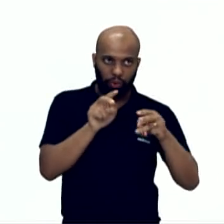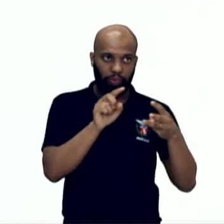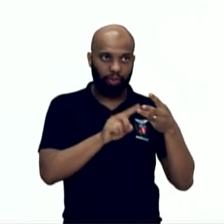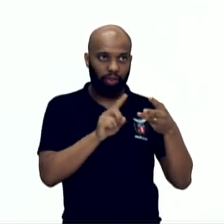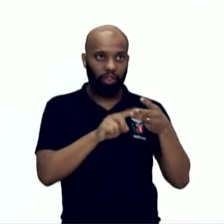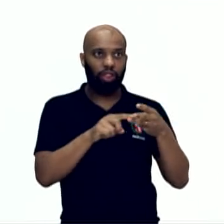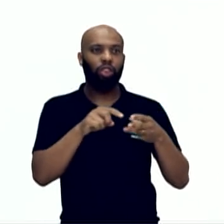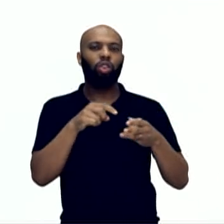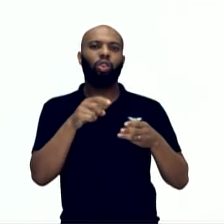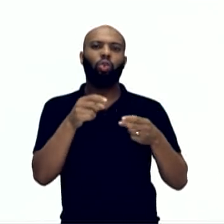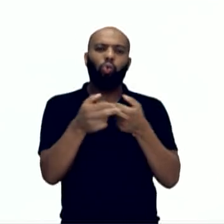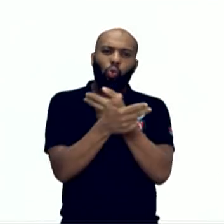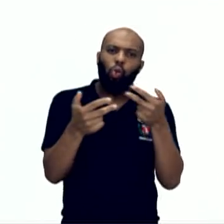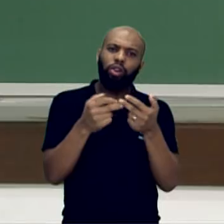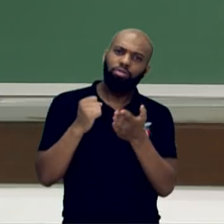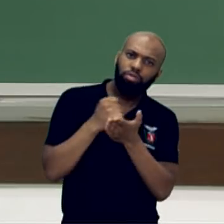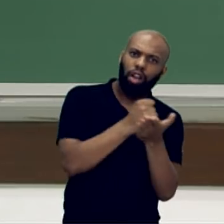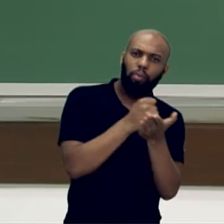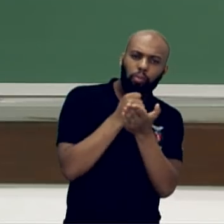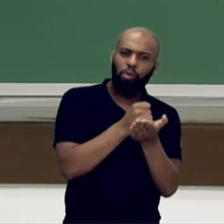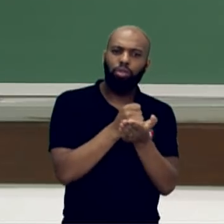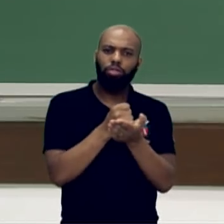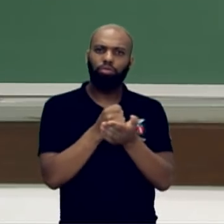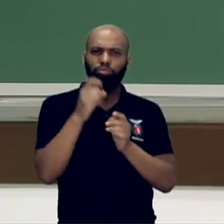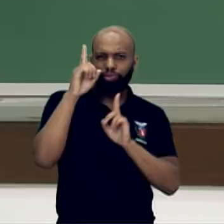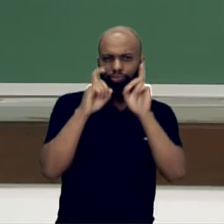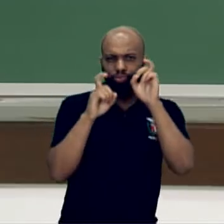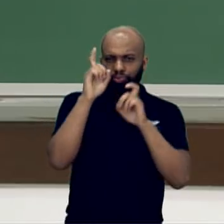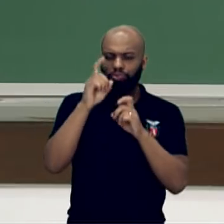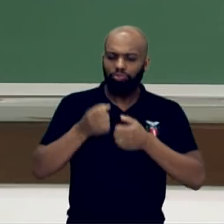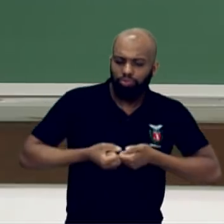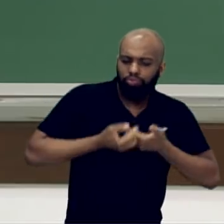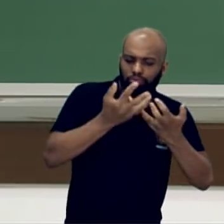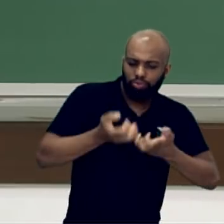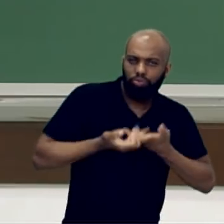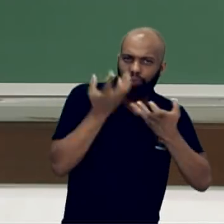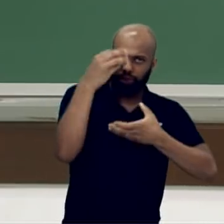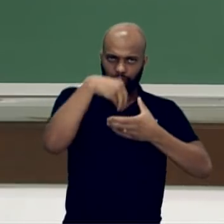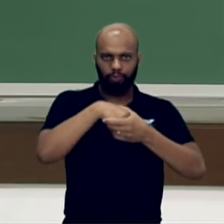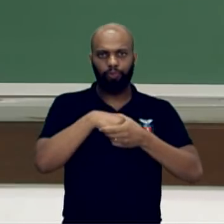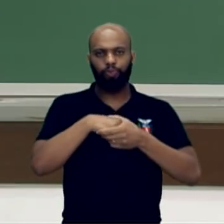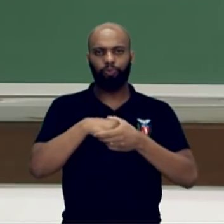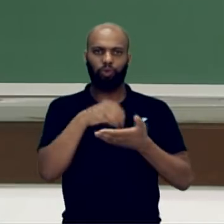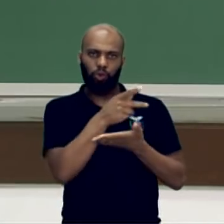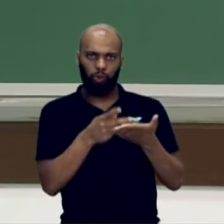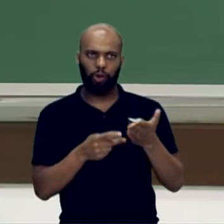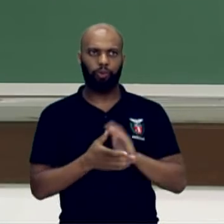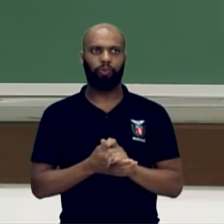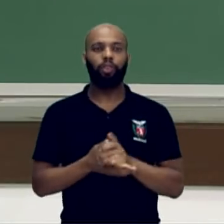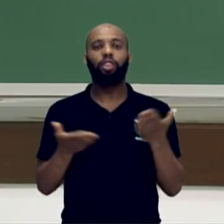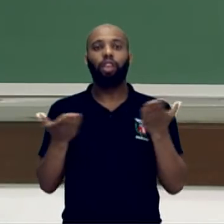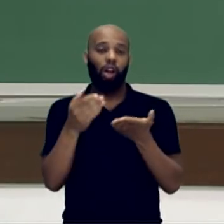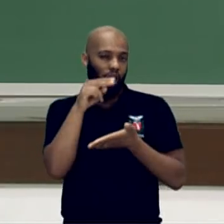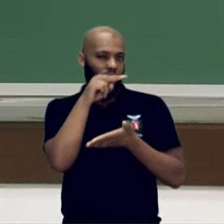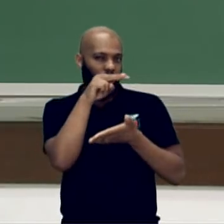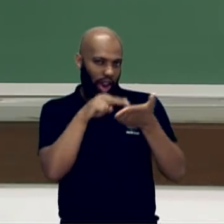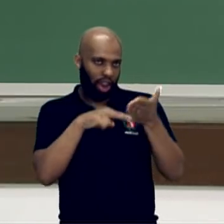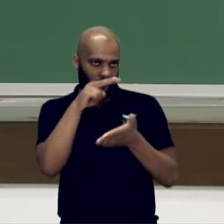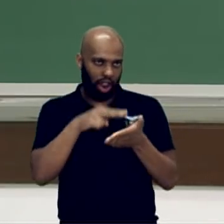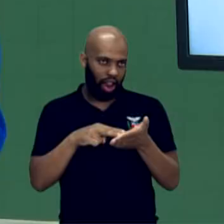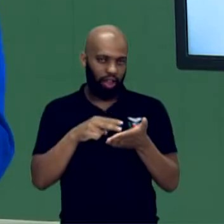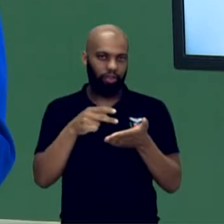sobre esses recursos expressivos utilizados. Tudo bem? Vamos ler um poema